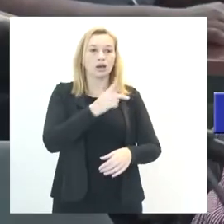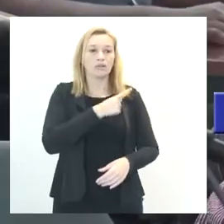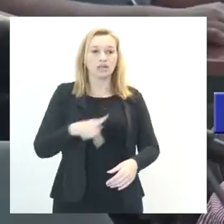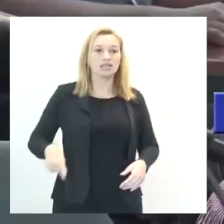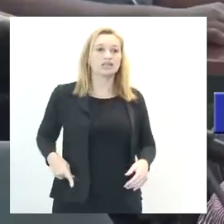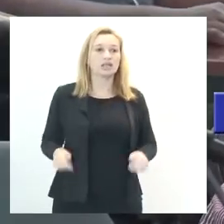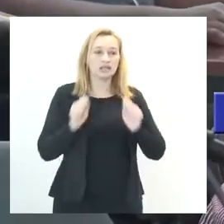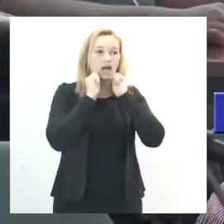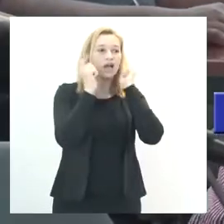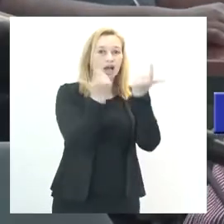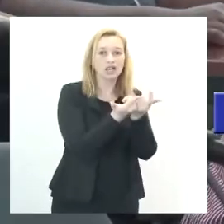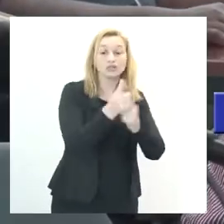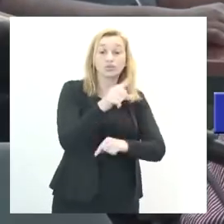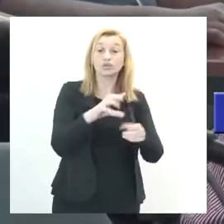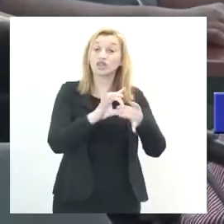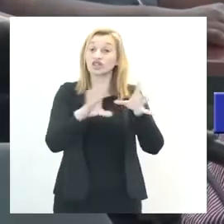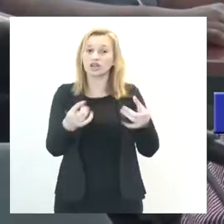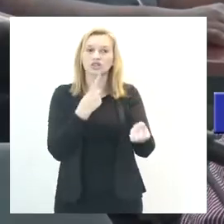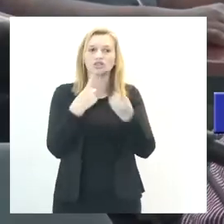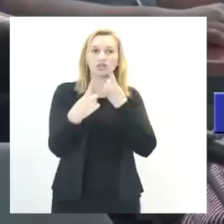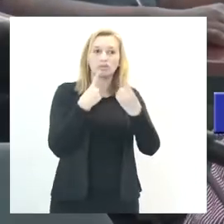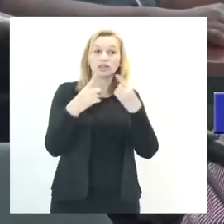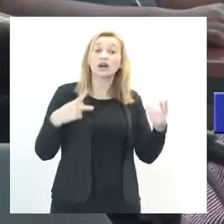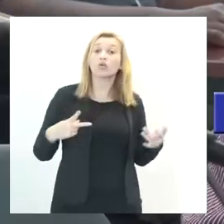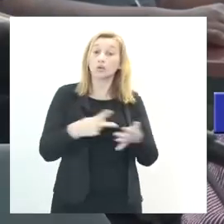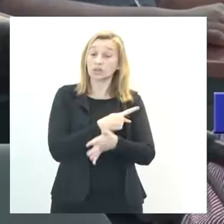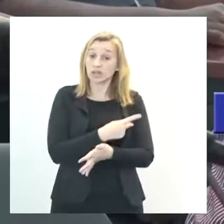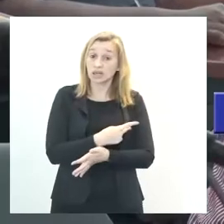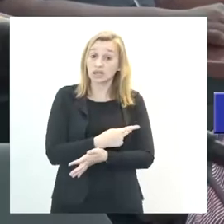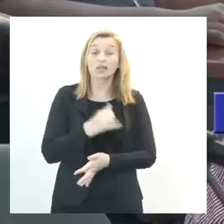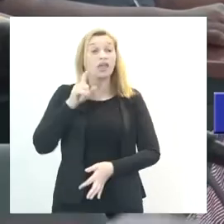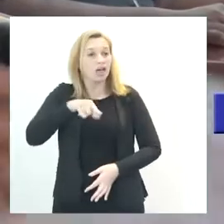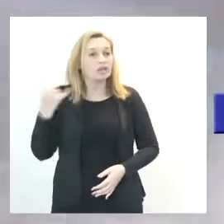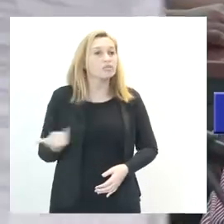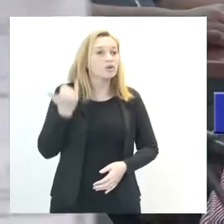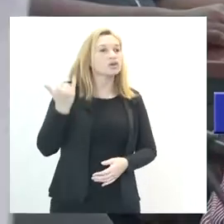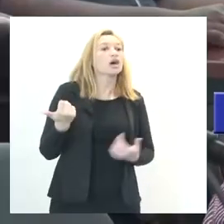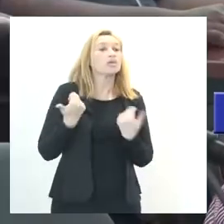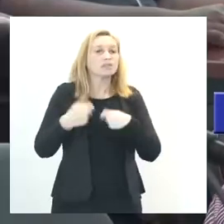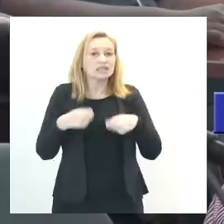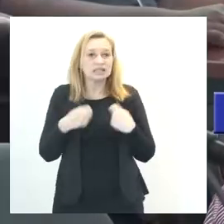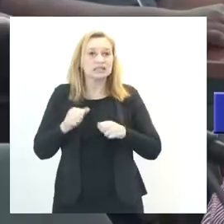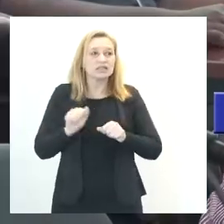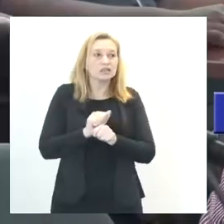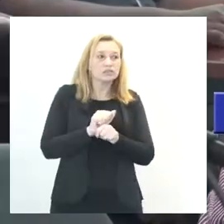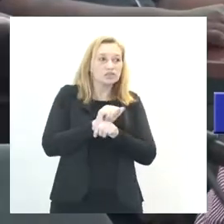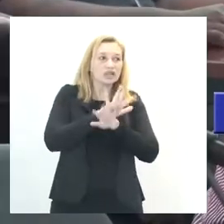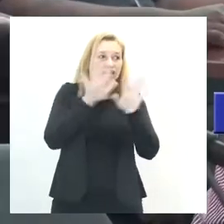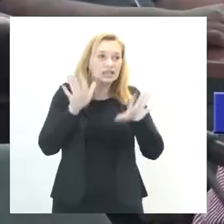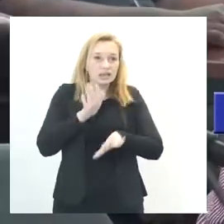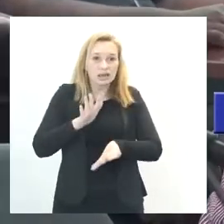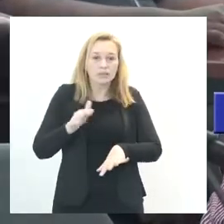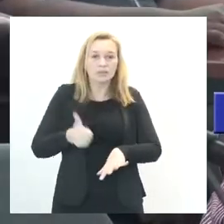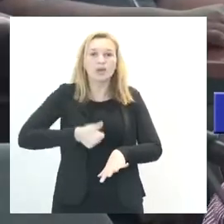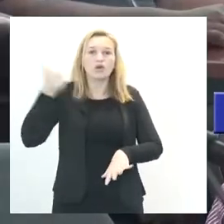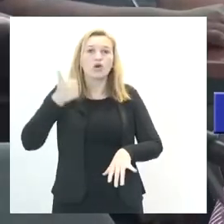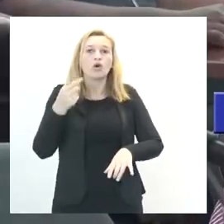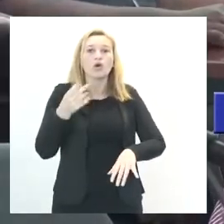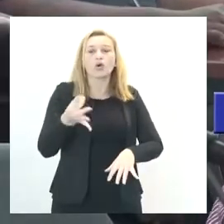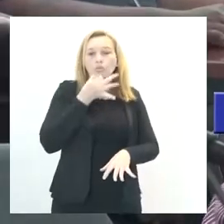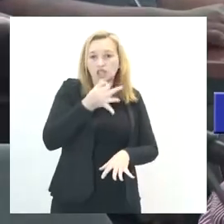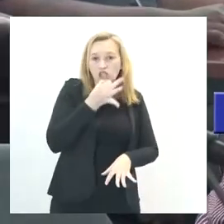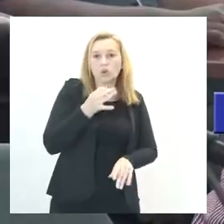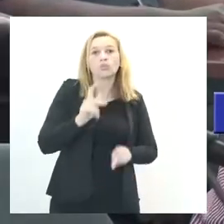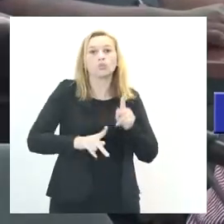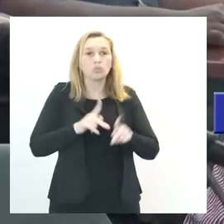da alerj por permitir que ser debate ocorra que é tão importante precisamos esclarecer a opinião pública